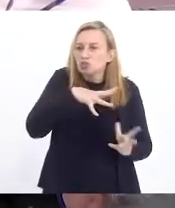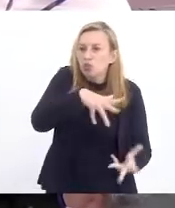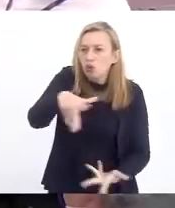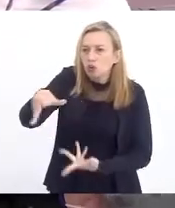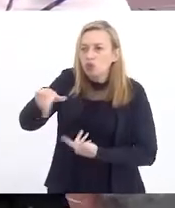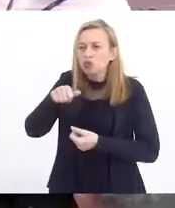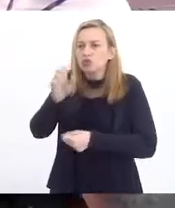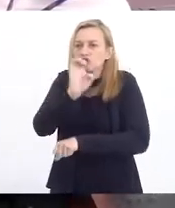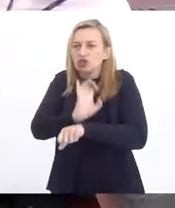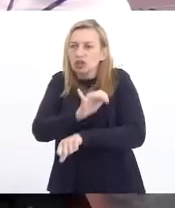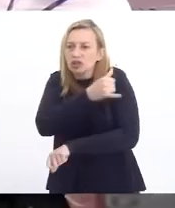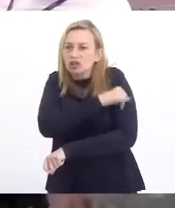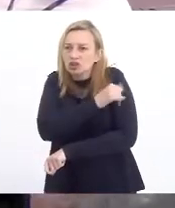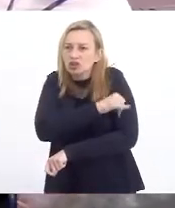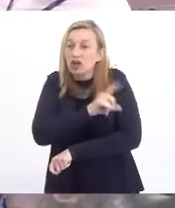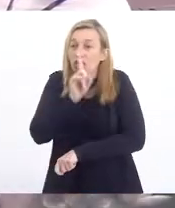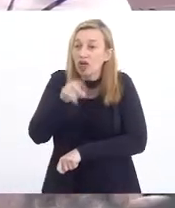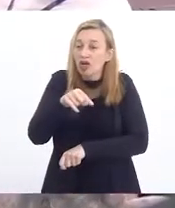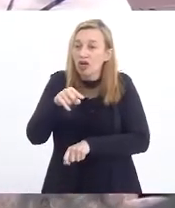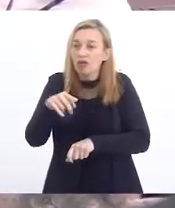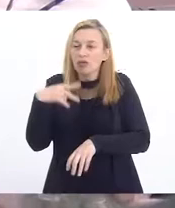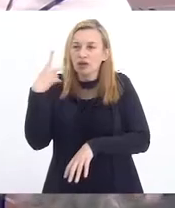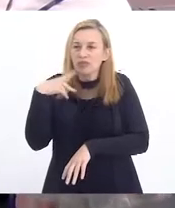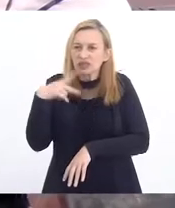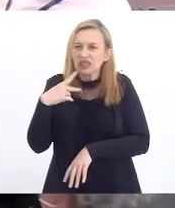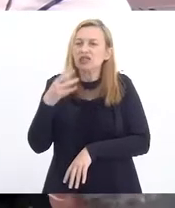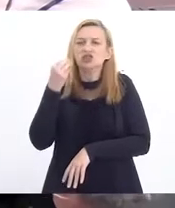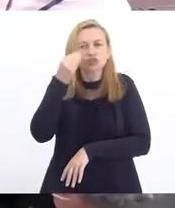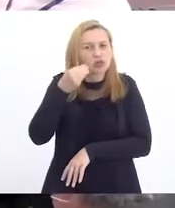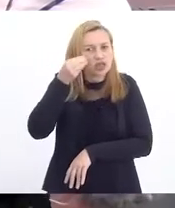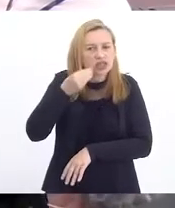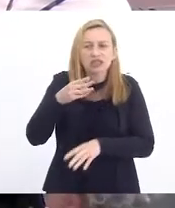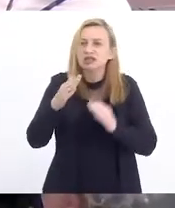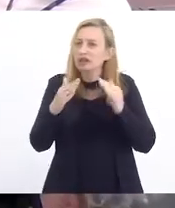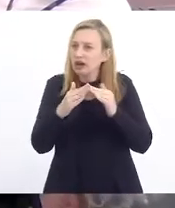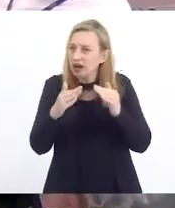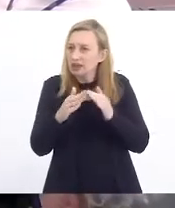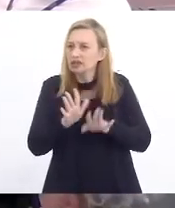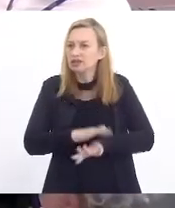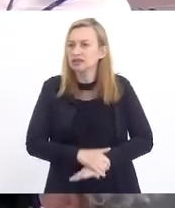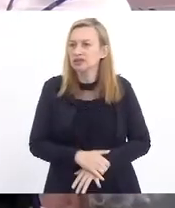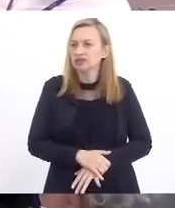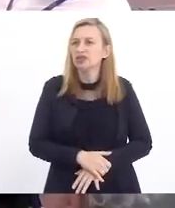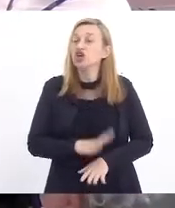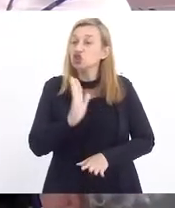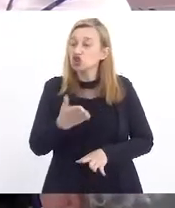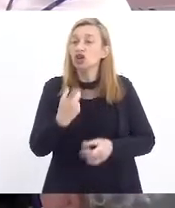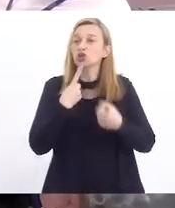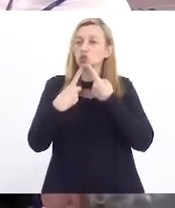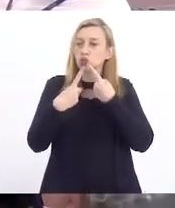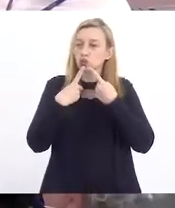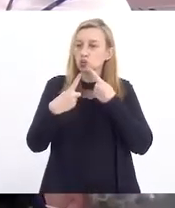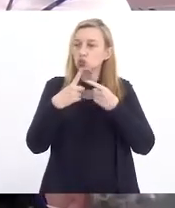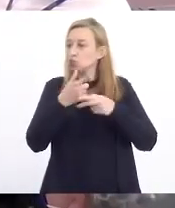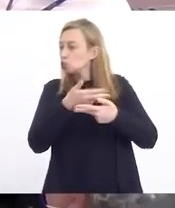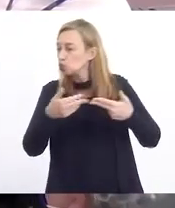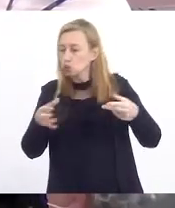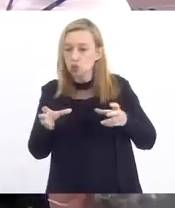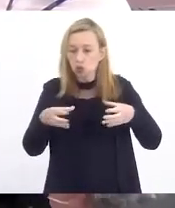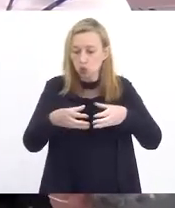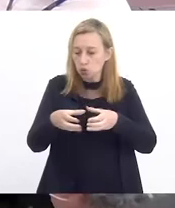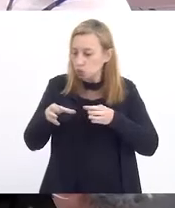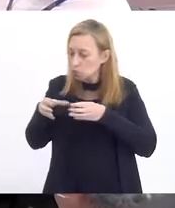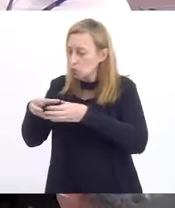Estado do Rio de Janeiro. É um parlamentar de muita experiência nessa casa e já debateu em muitas comissões a